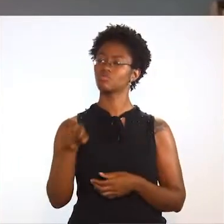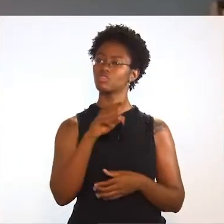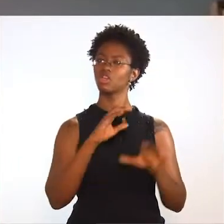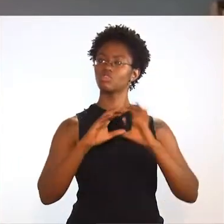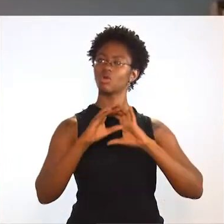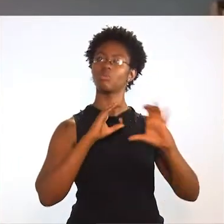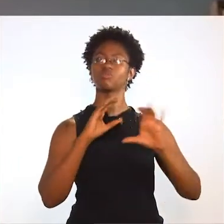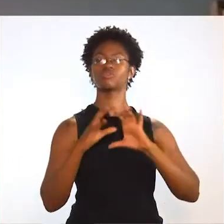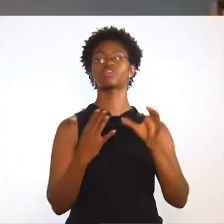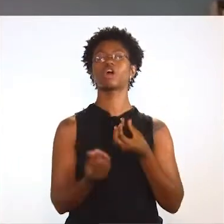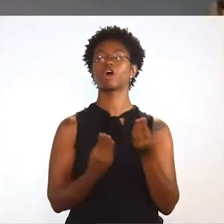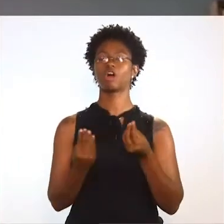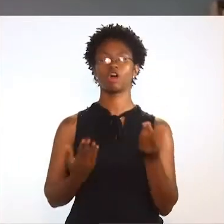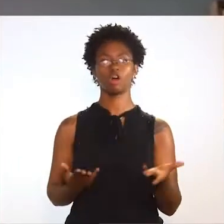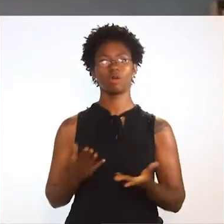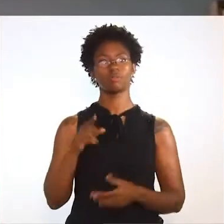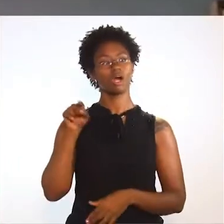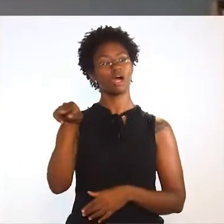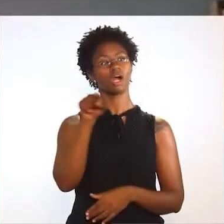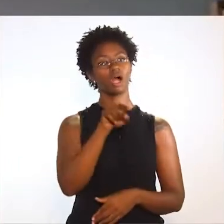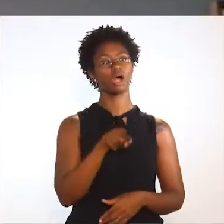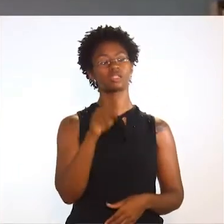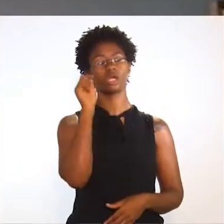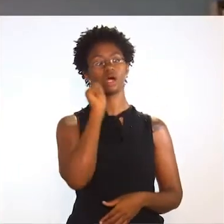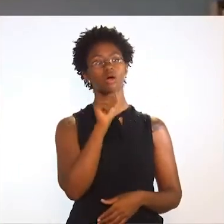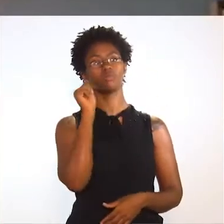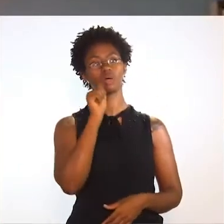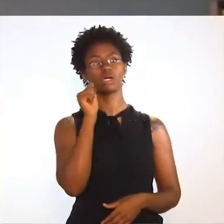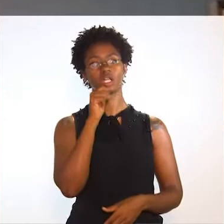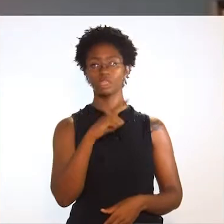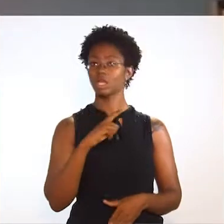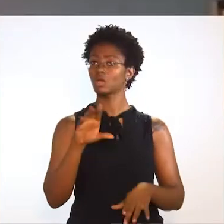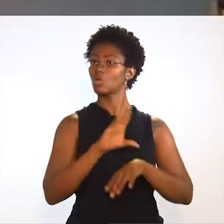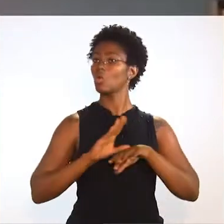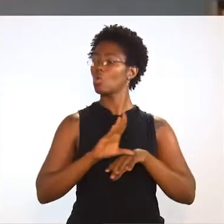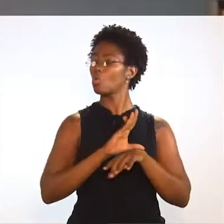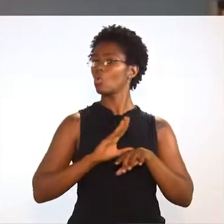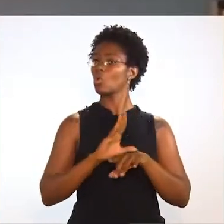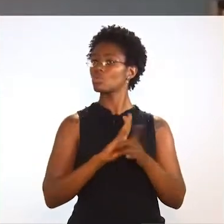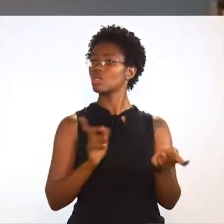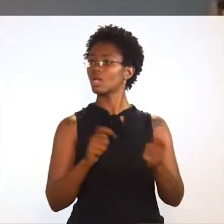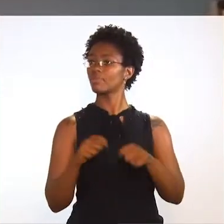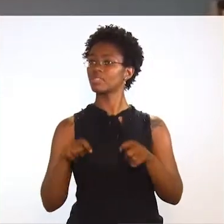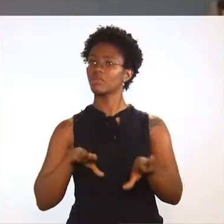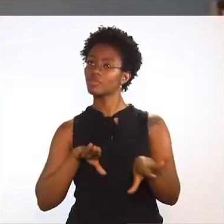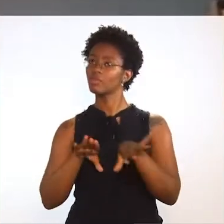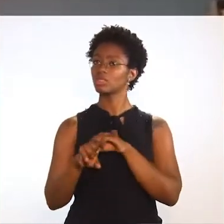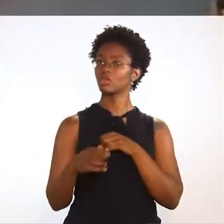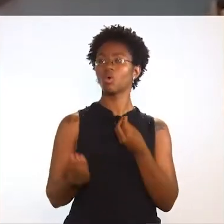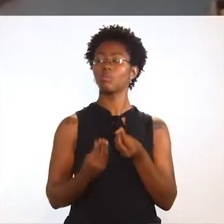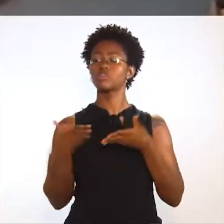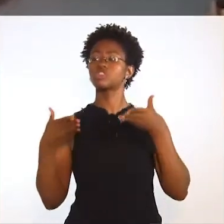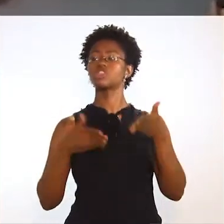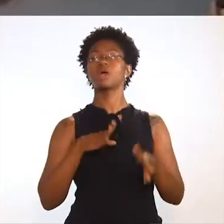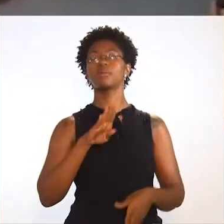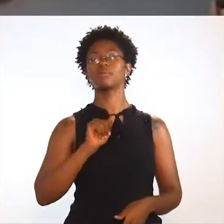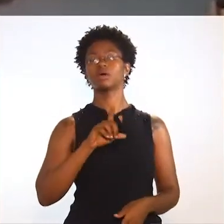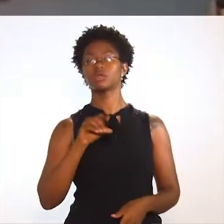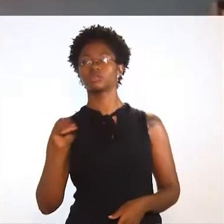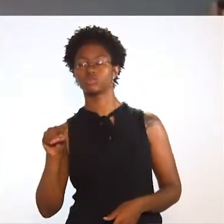vocês se comunicam, né? E em relação a essas mulheres, elas passam por algum tipo de capacitação? Como é que elas chegam na